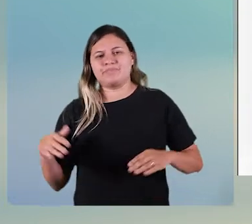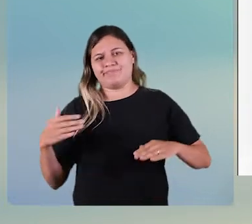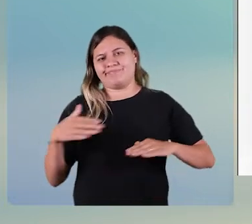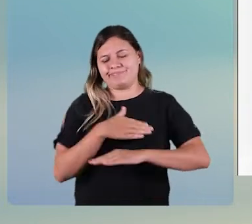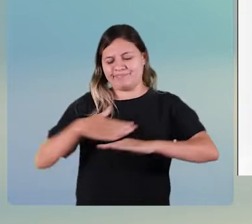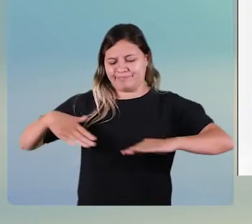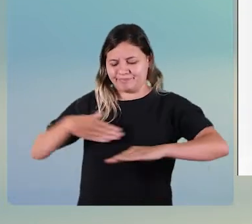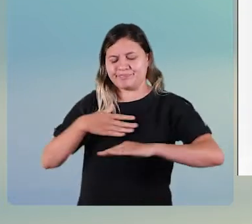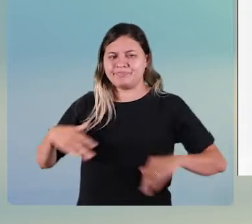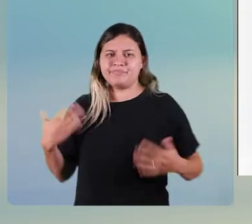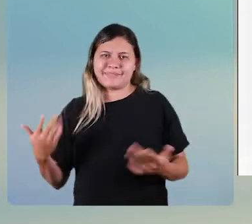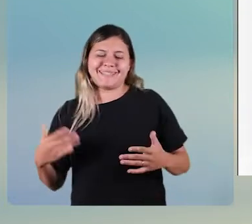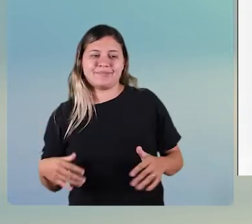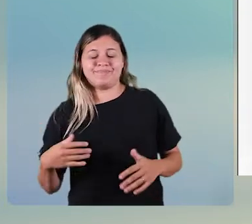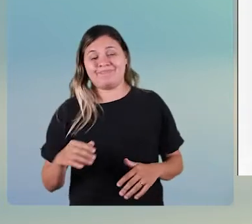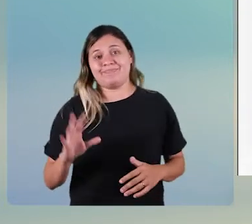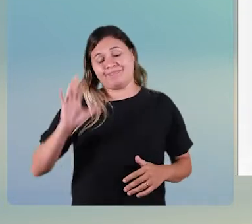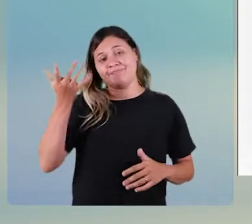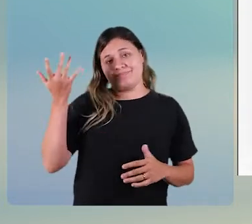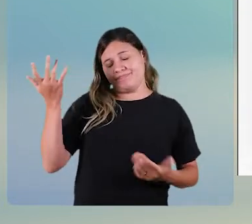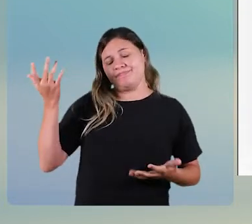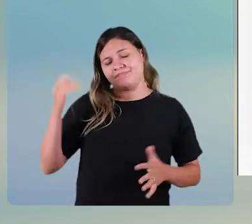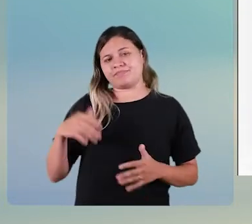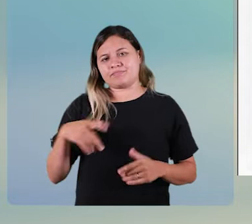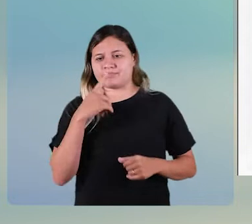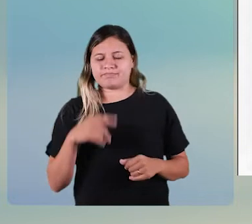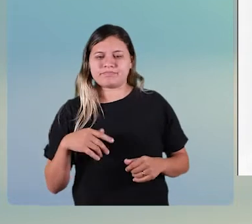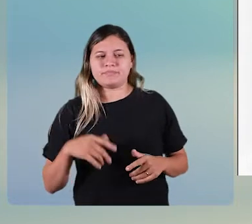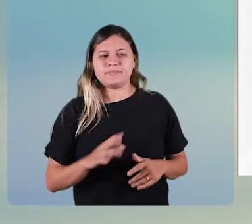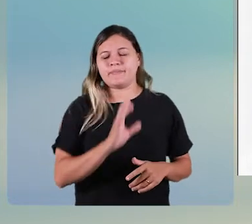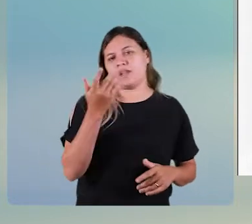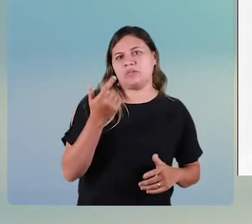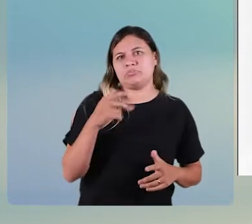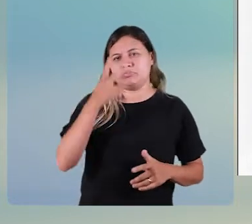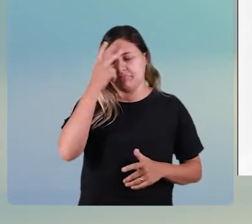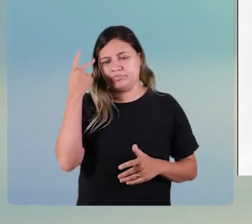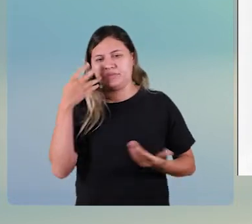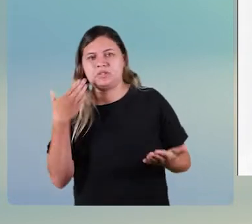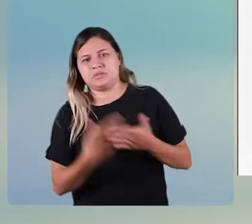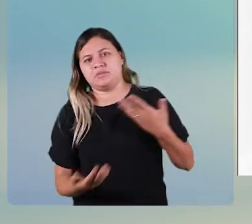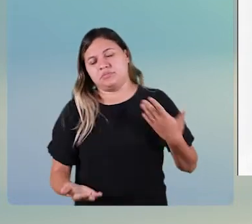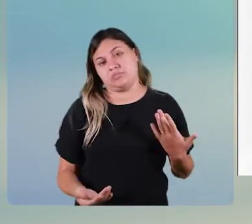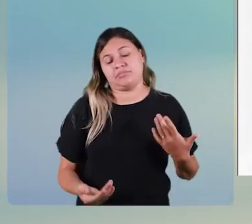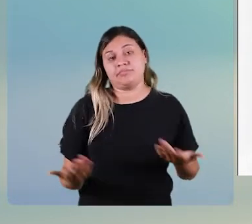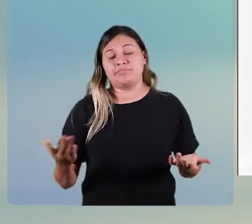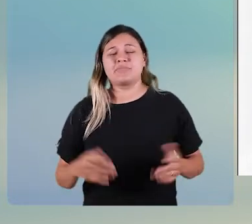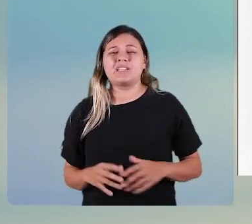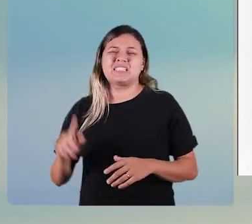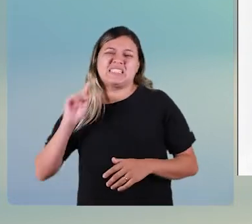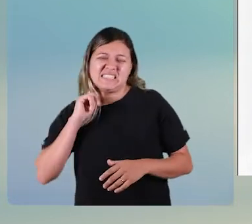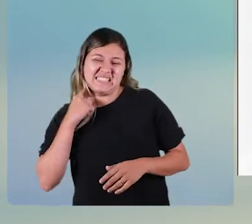né? Então, pode acontecer acidentes, né, nas plataformas, como já ocorreram, e aí causa um